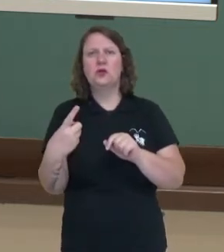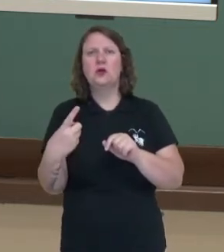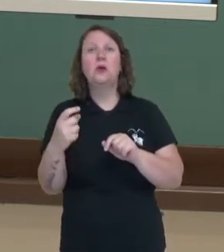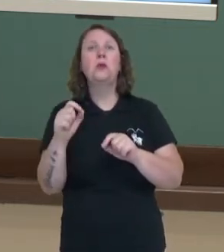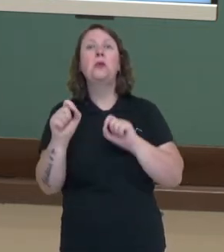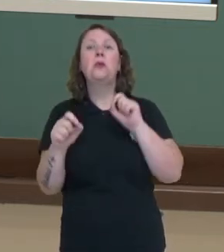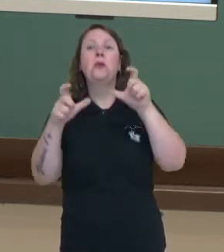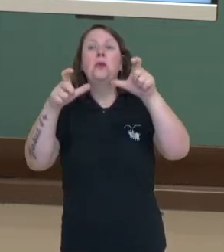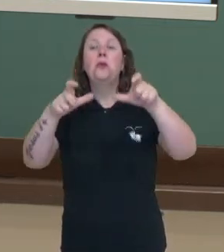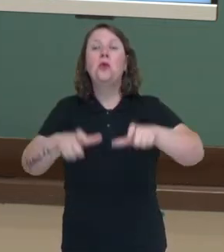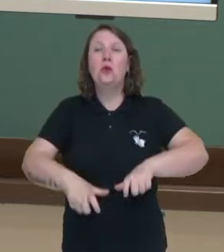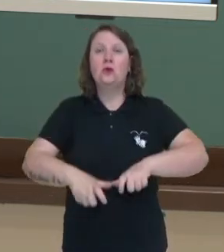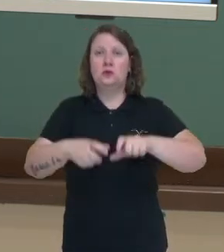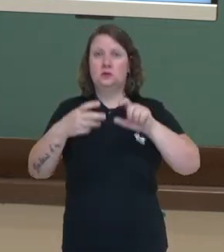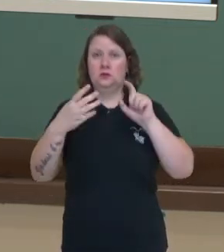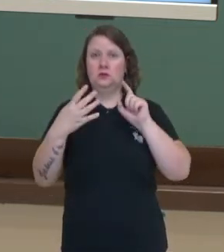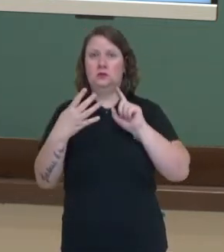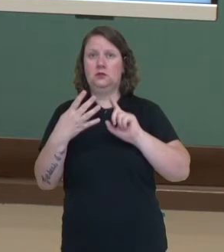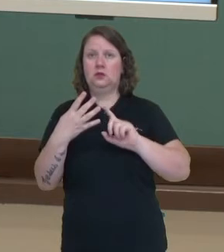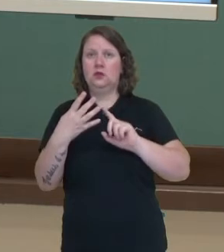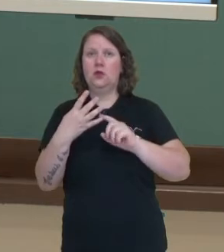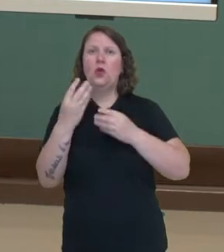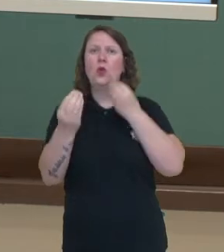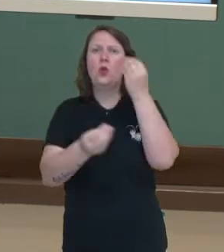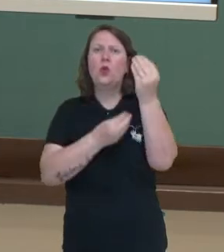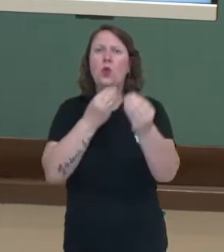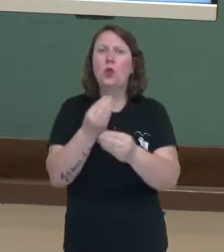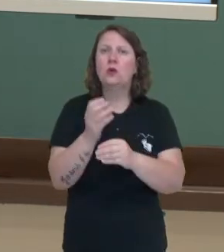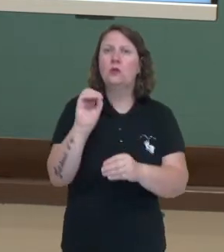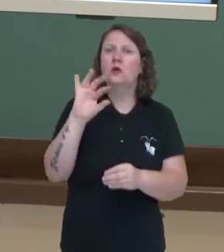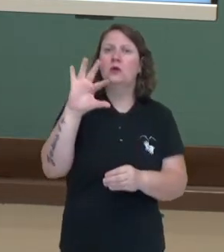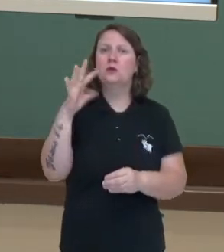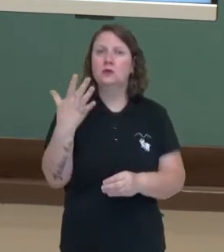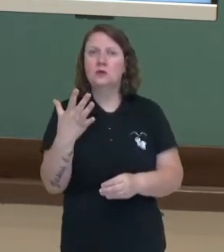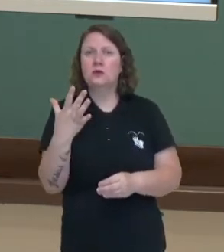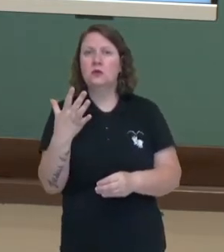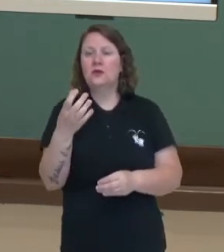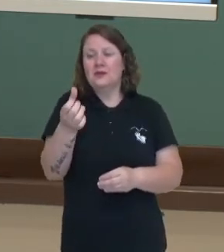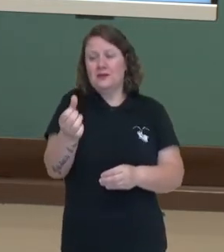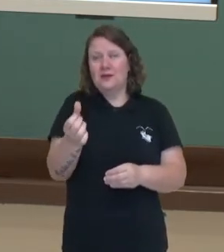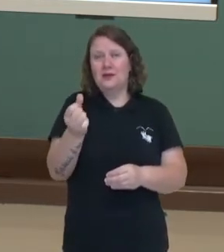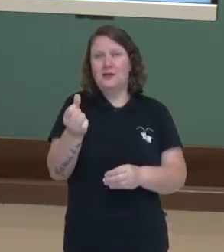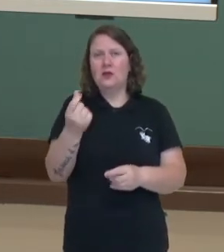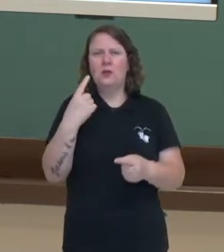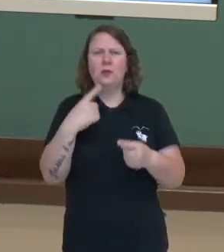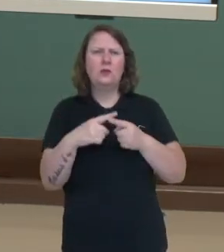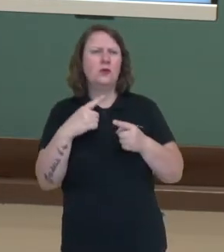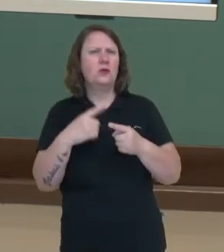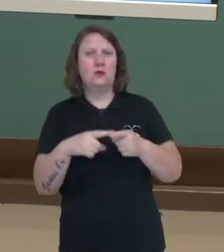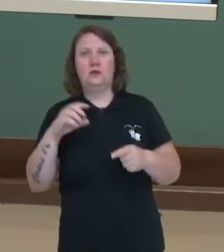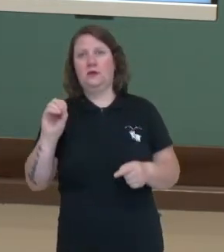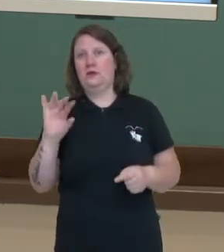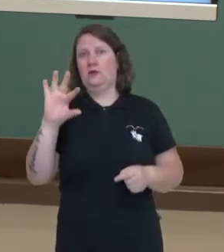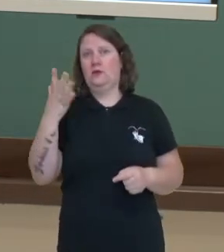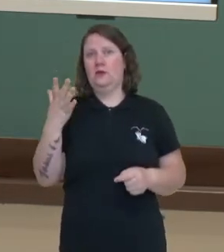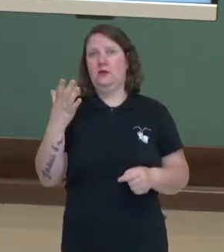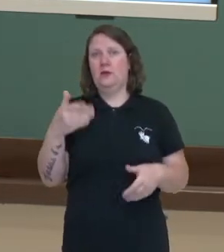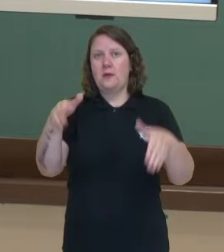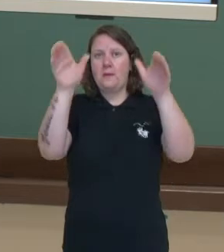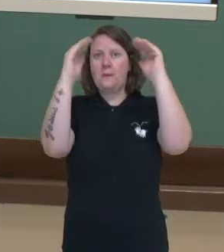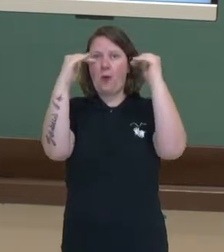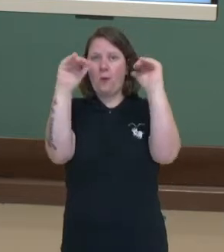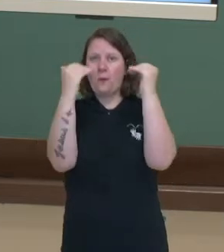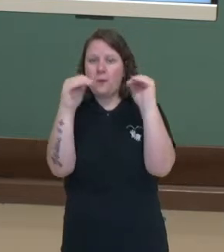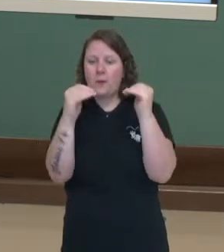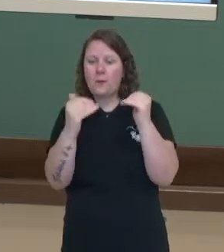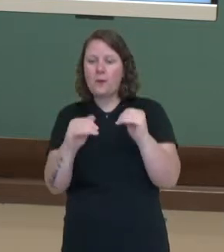ocorrerá, o como ocorreu e por quê. Então são 6 perguntas que compõem esses parágrafos iniciais, na verdade,